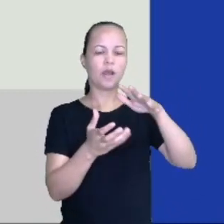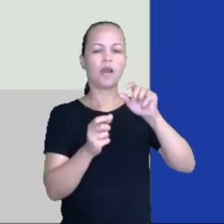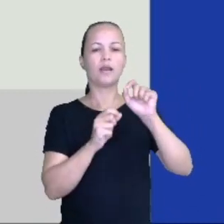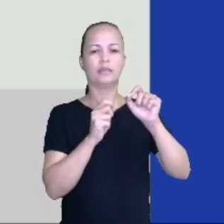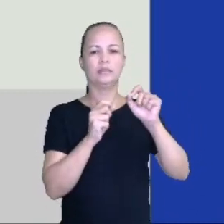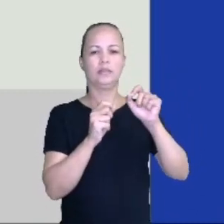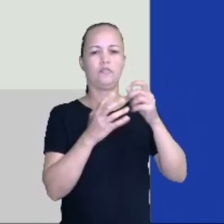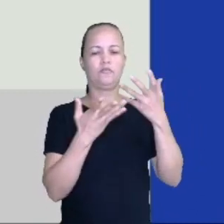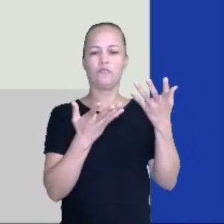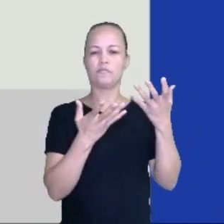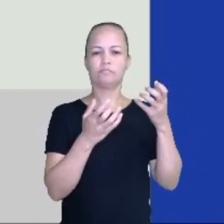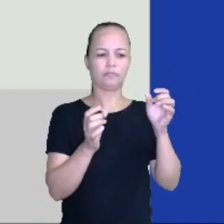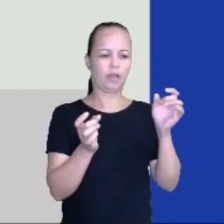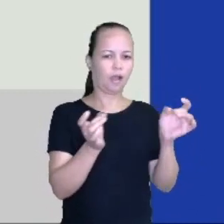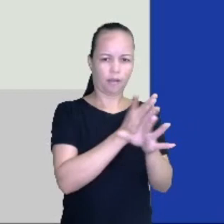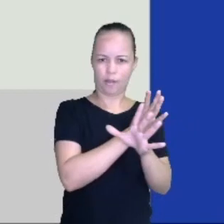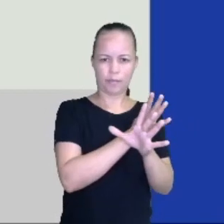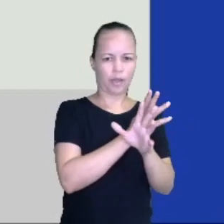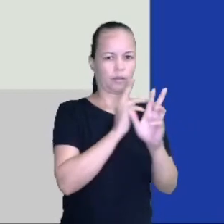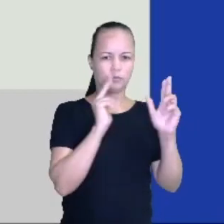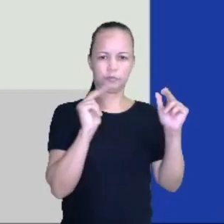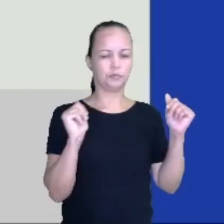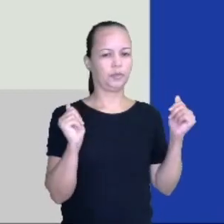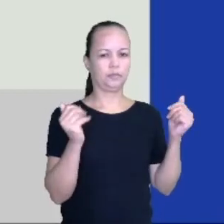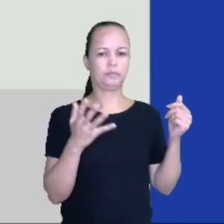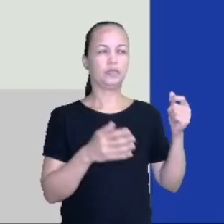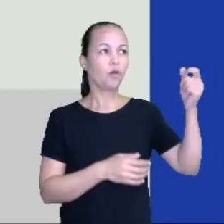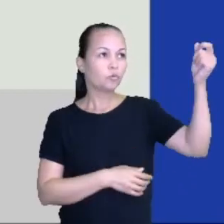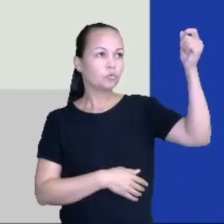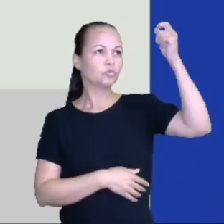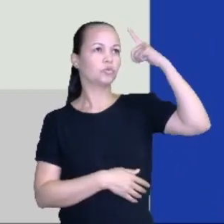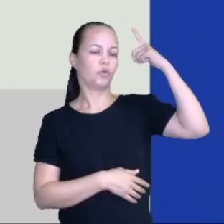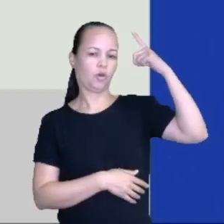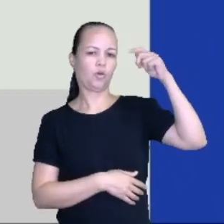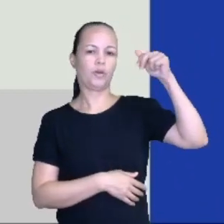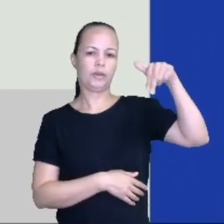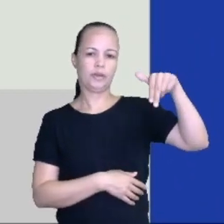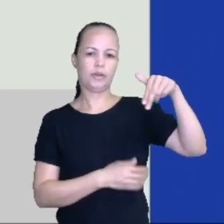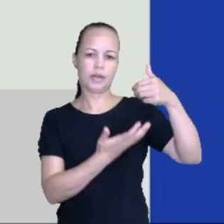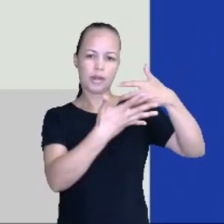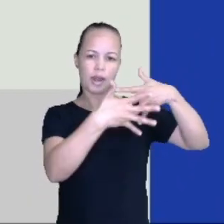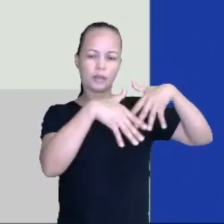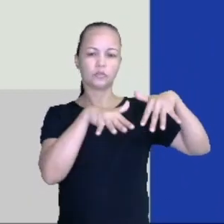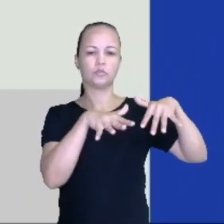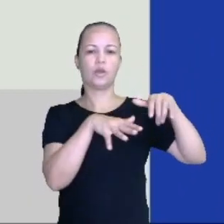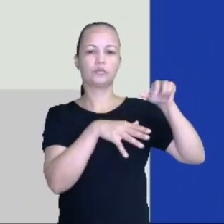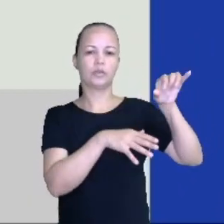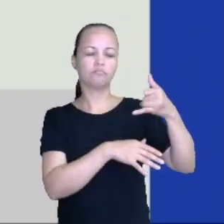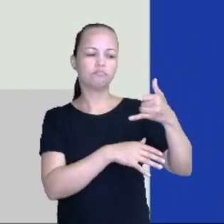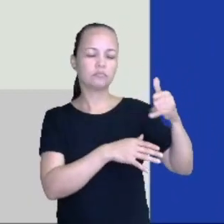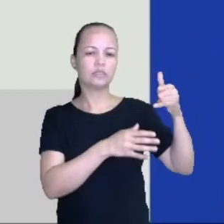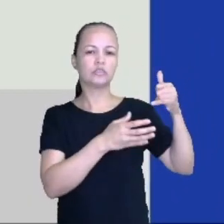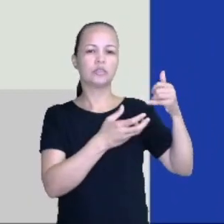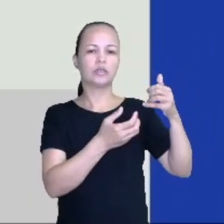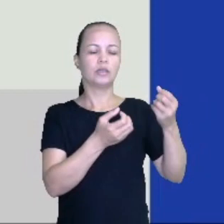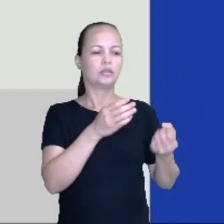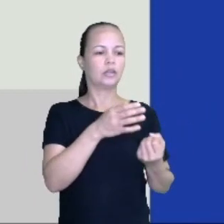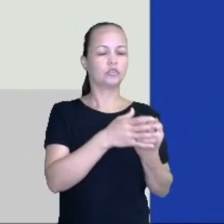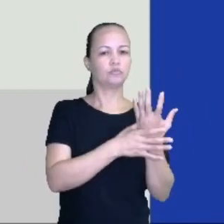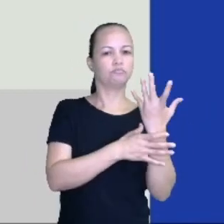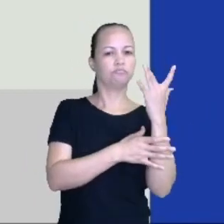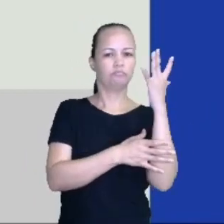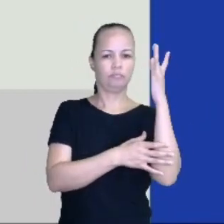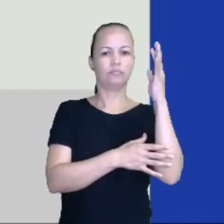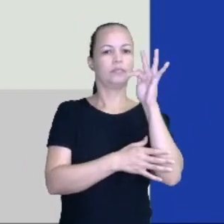acabar, porque é um recurso natural. O sol é um recurso natural. Dele tiramos energia, através dele que as plantas